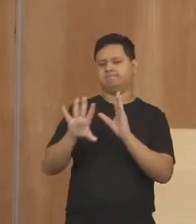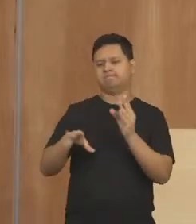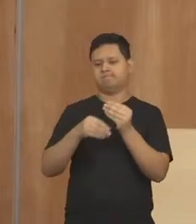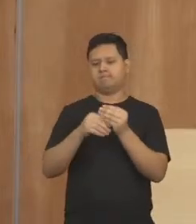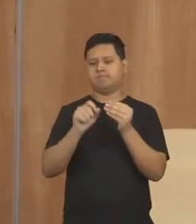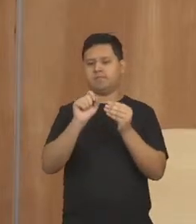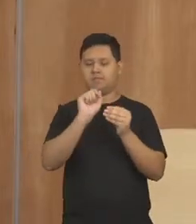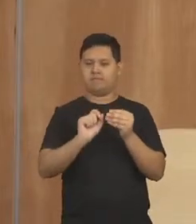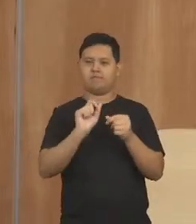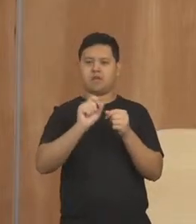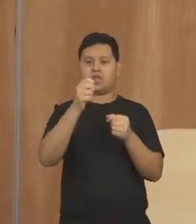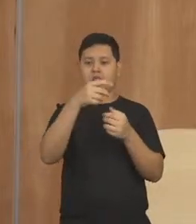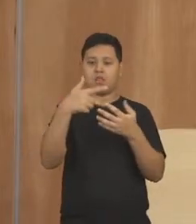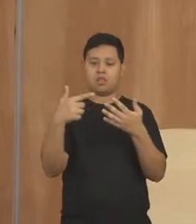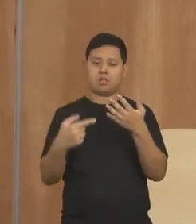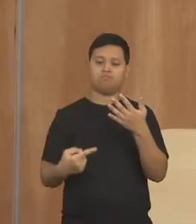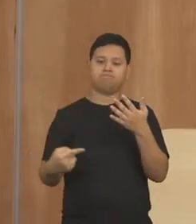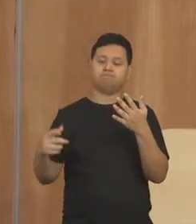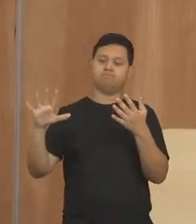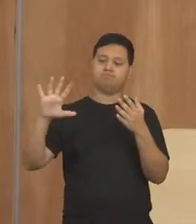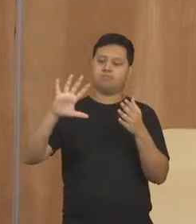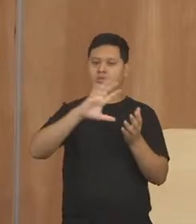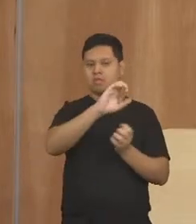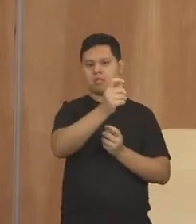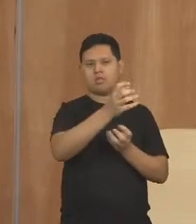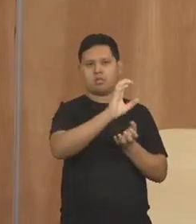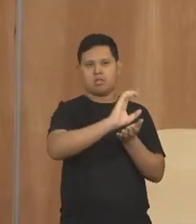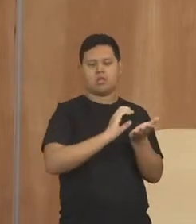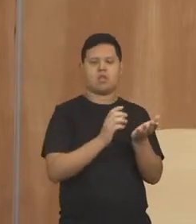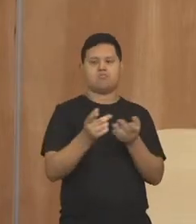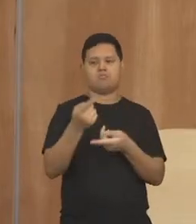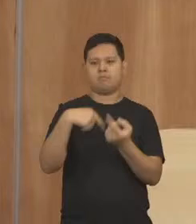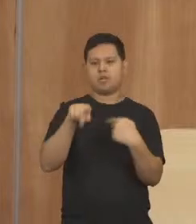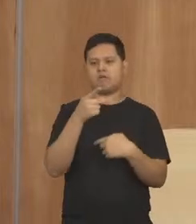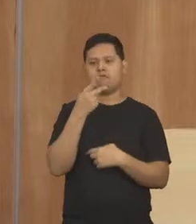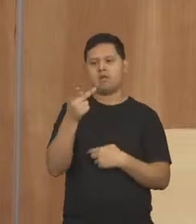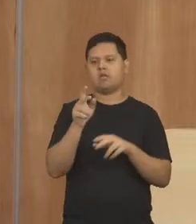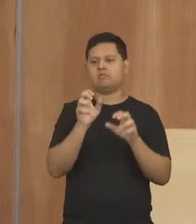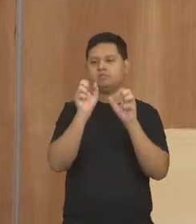que permitissem todas as emendas virem para o plenário e a gente discutir abertamente aqui o projeto.